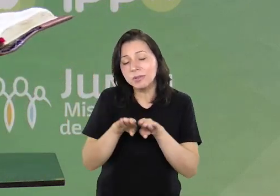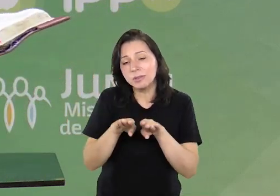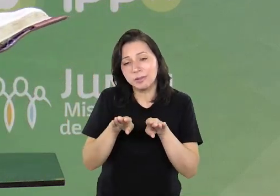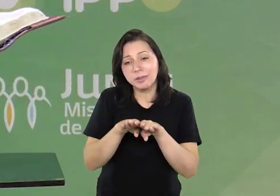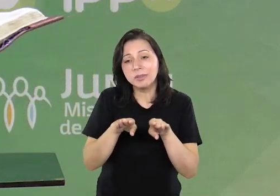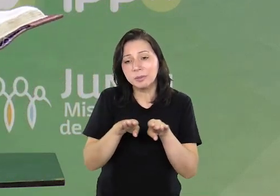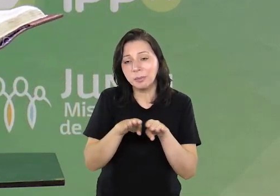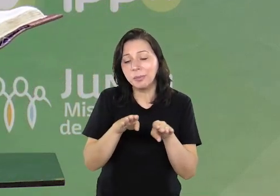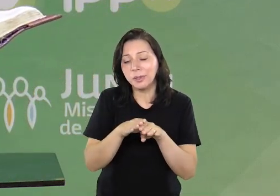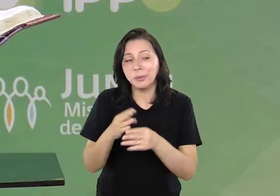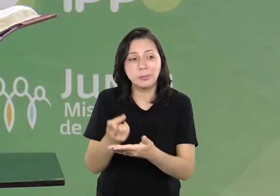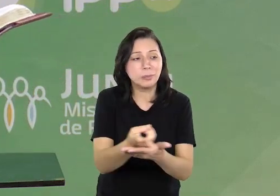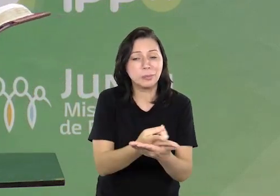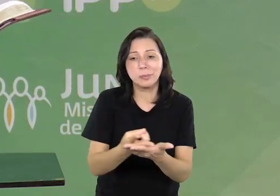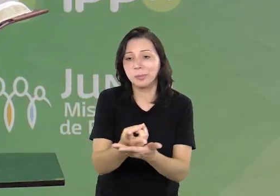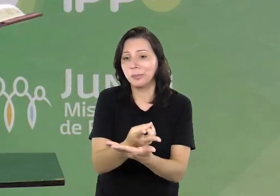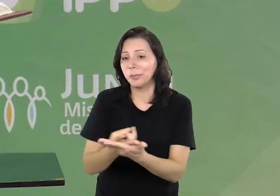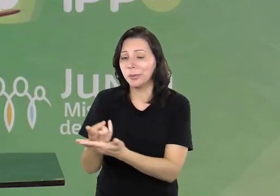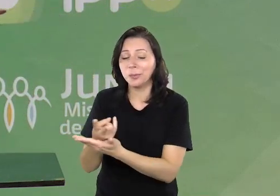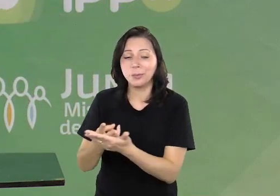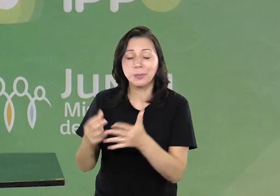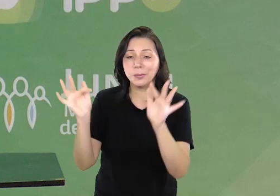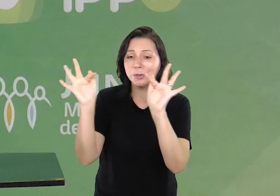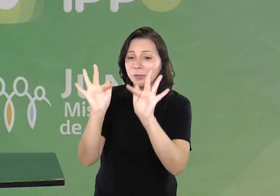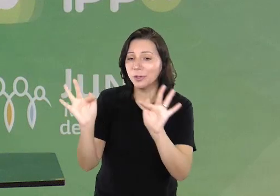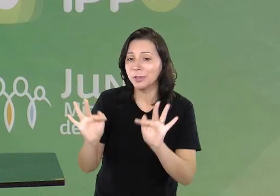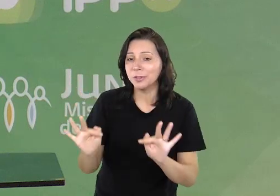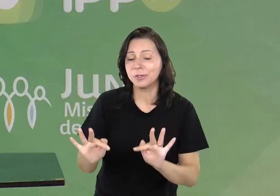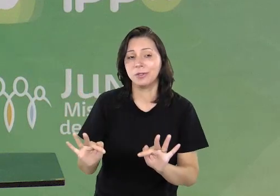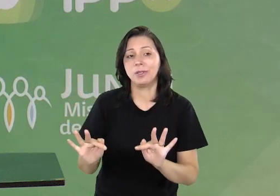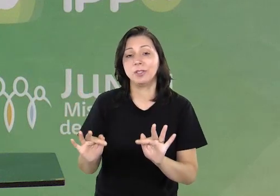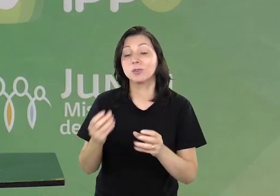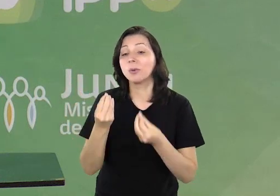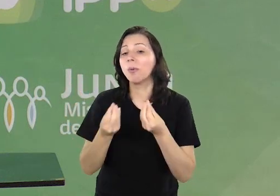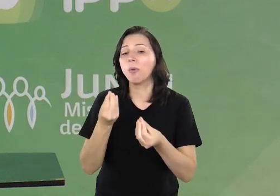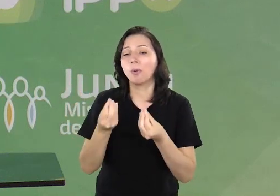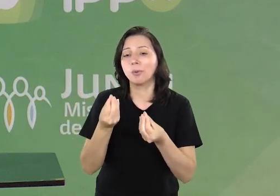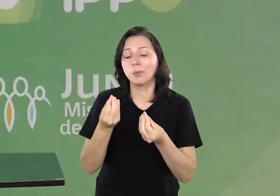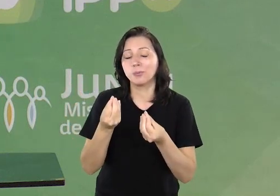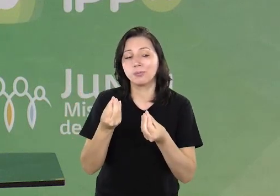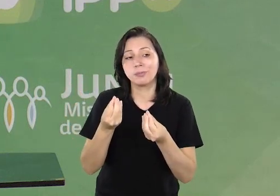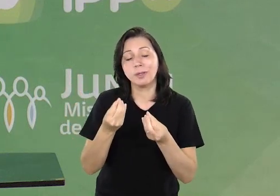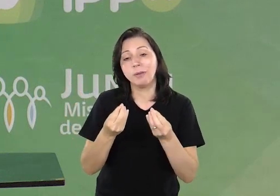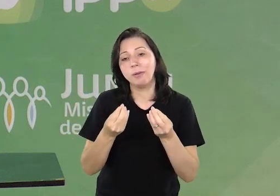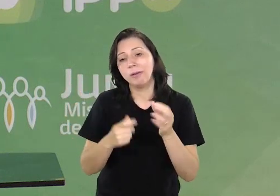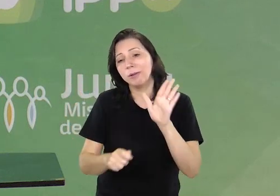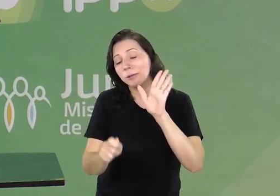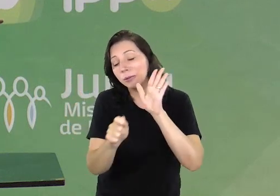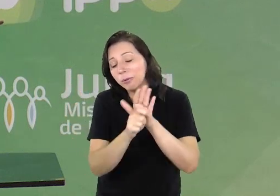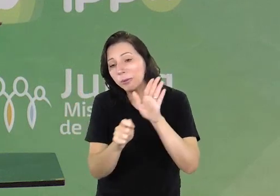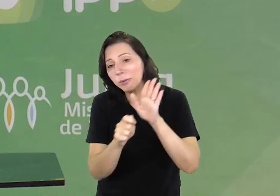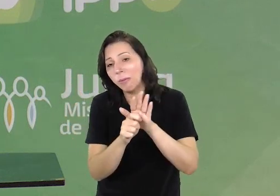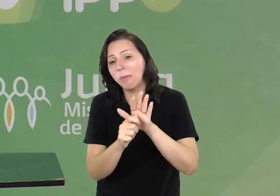garrafa a picada de cocaína uma cama de adultério